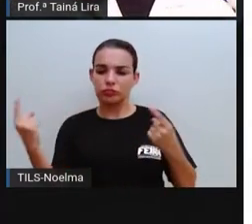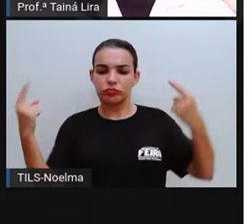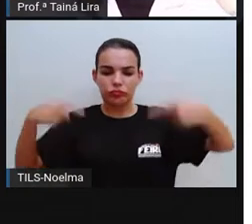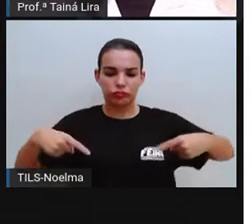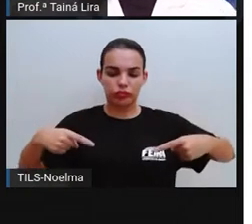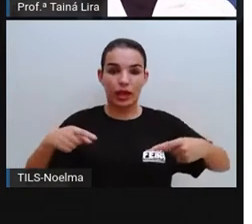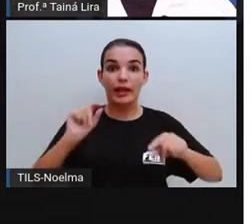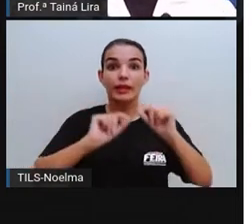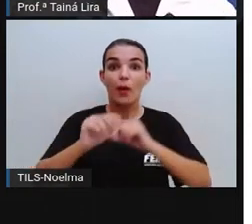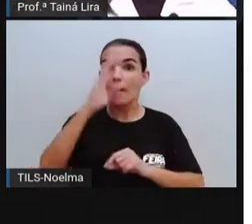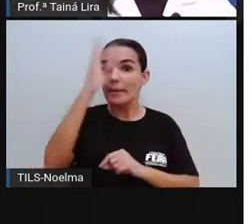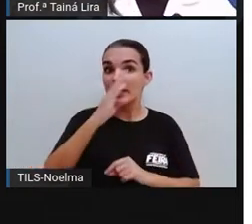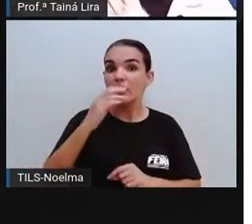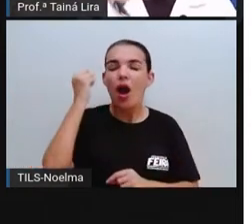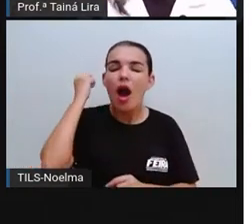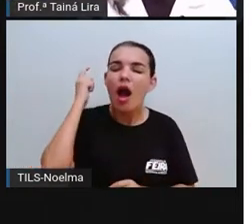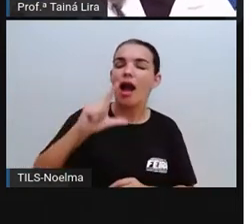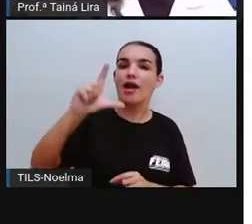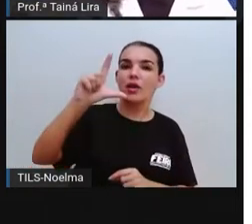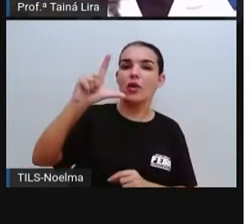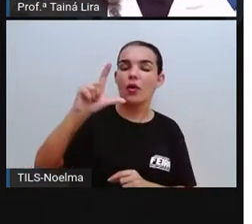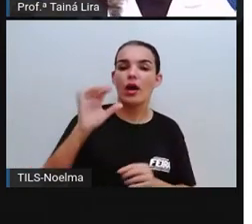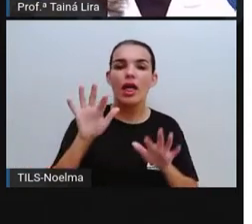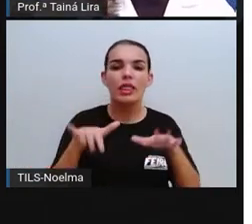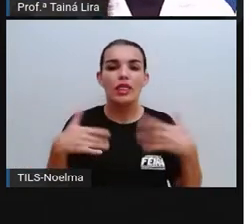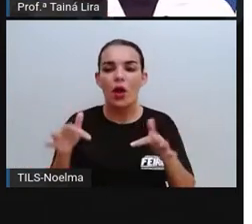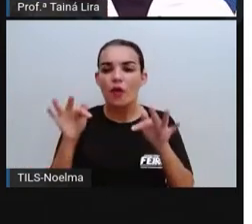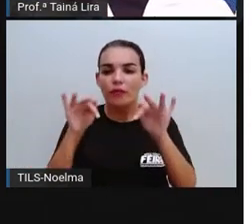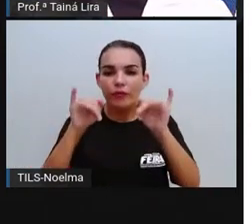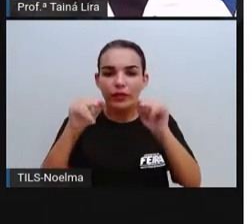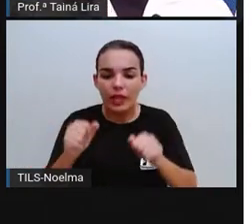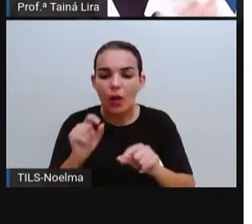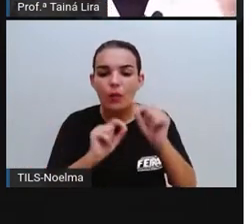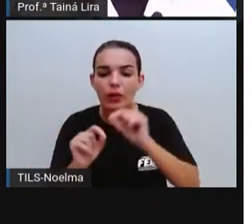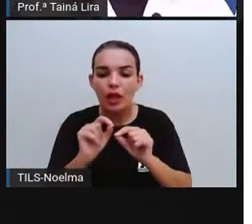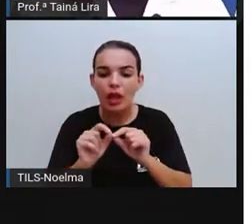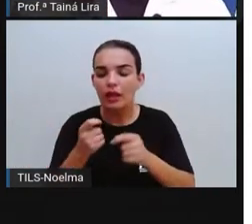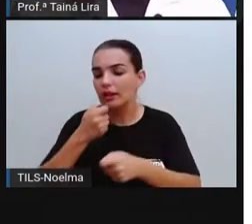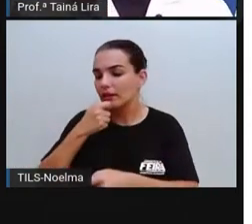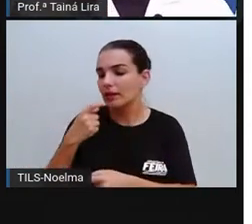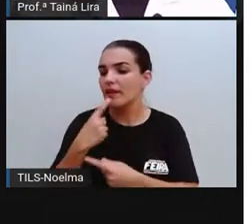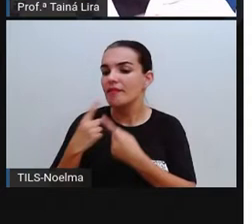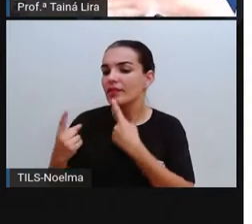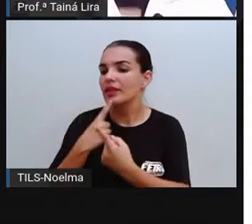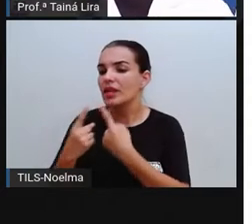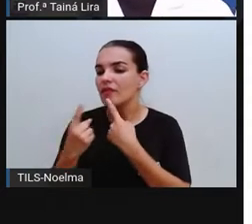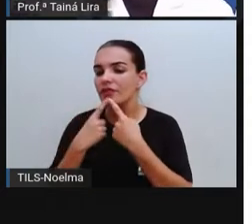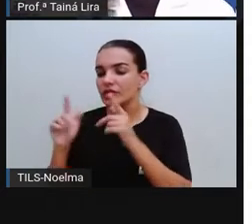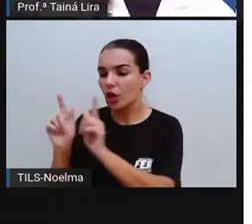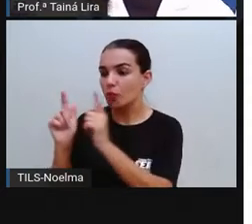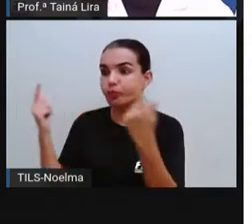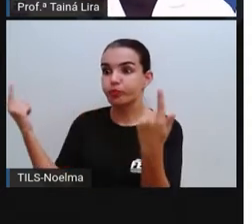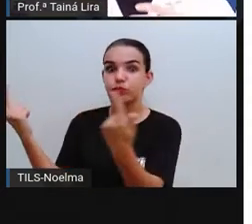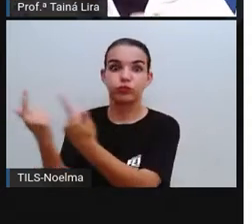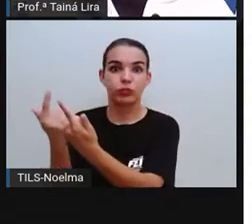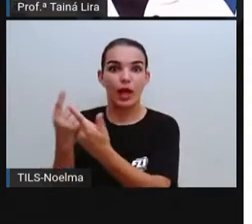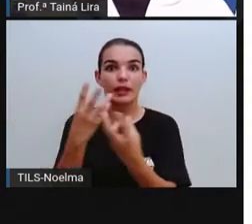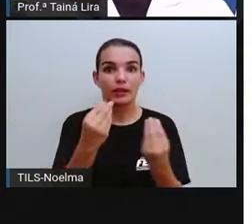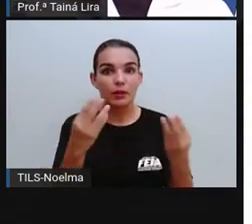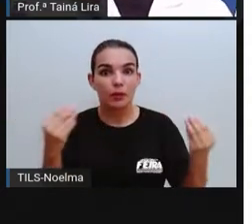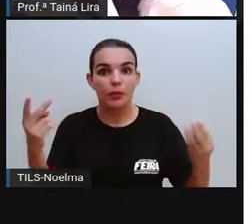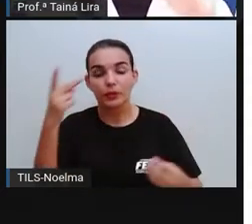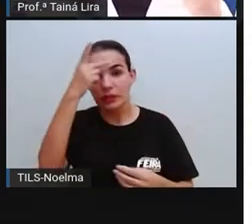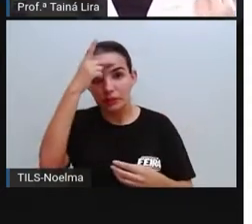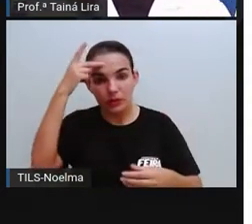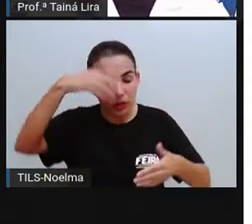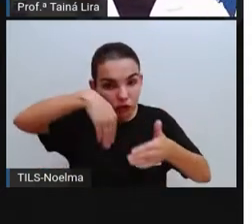Brasil ganhou. E aí no final eles vão dar aí a entrevista coletiva. Por que é? Porque vão vários jogadores, vai